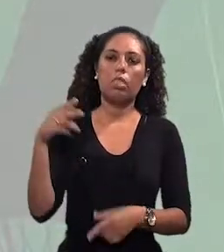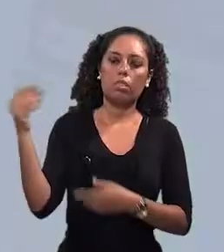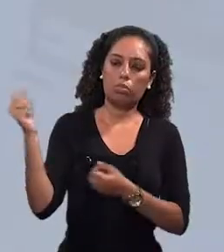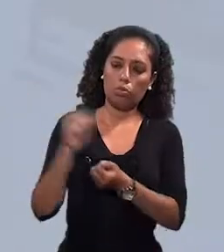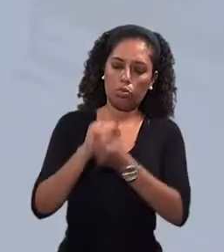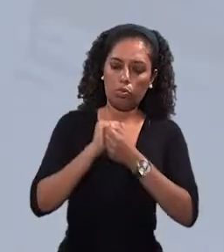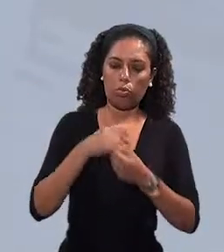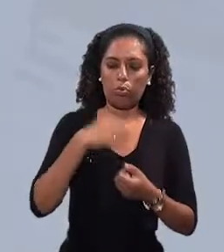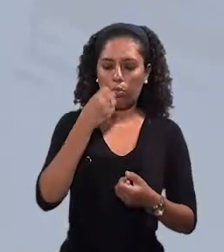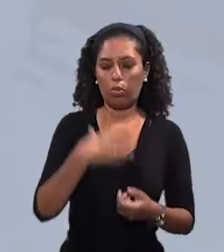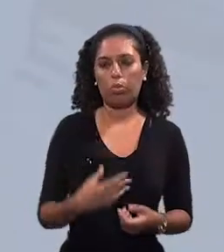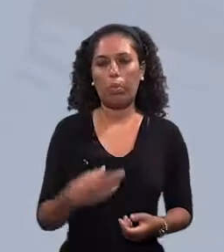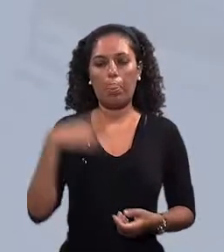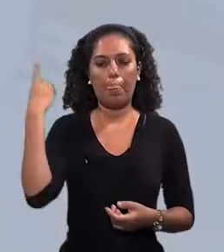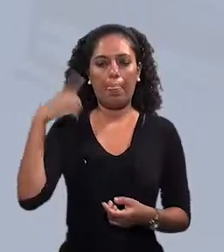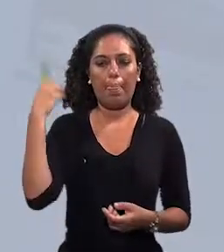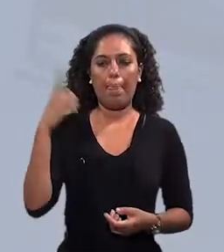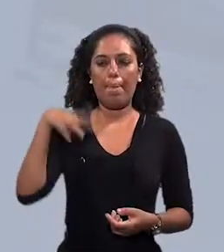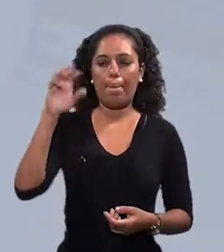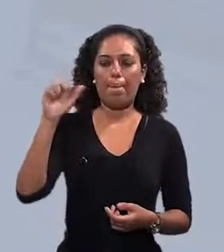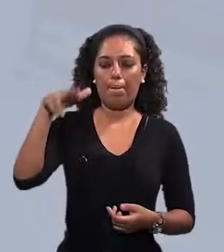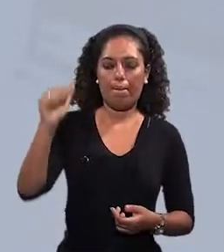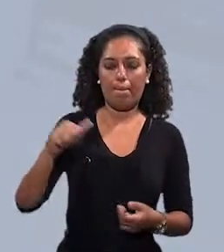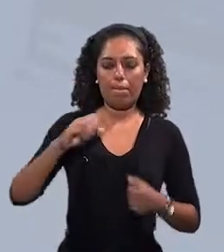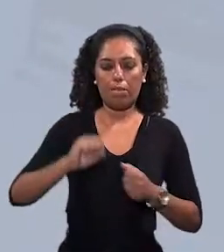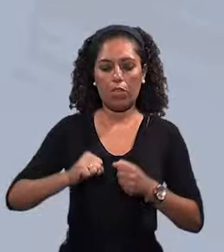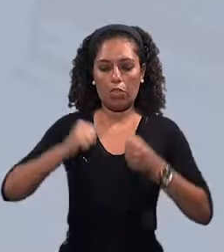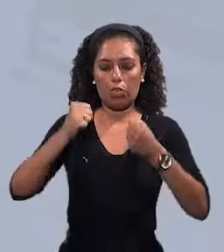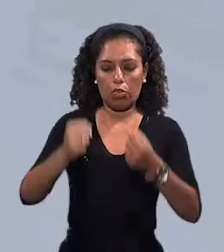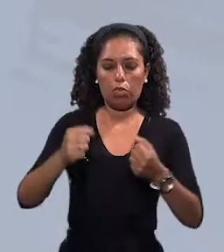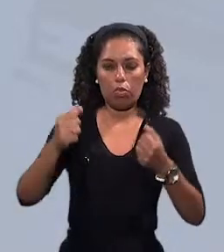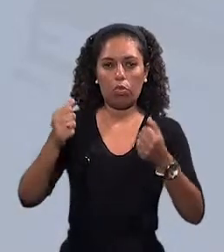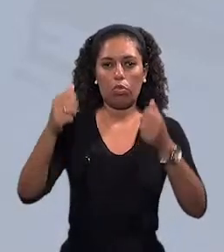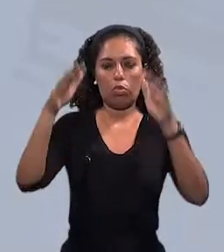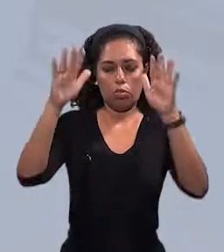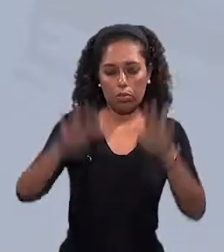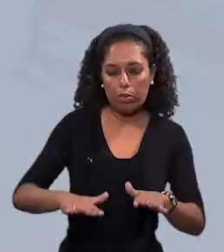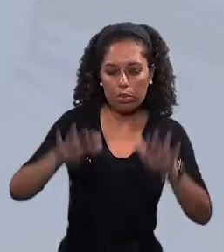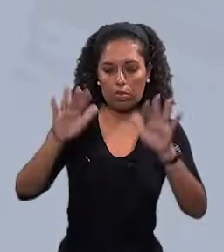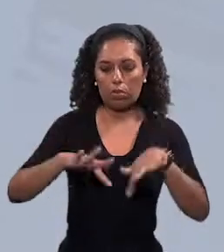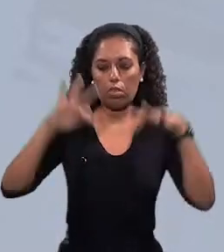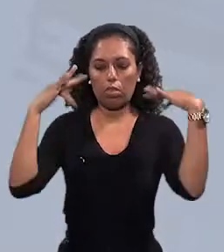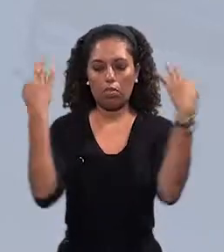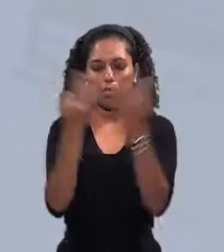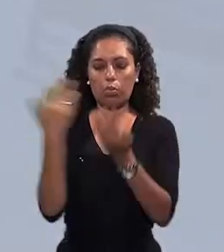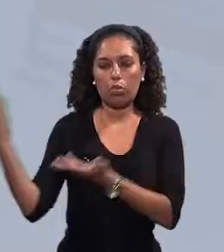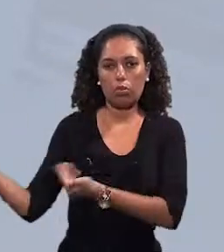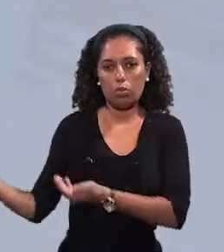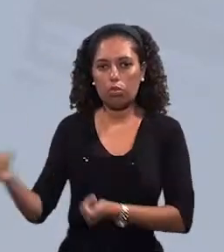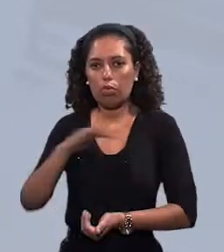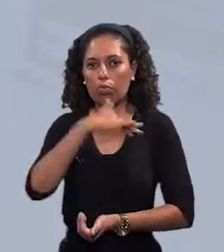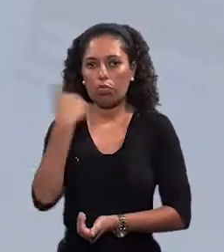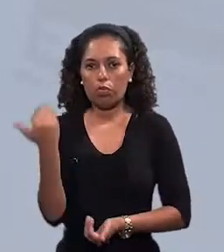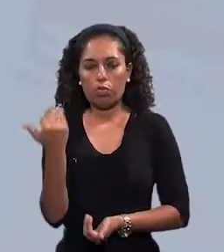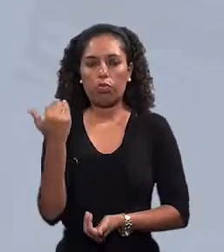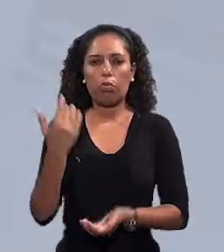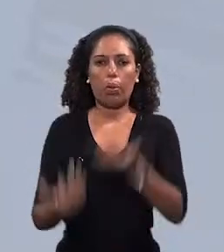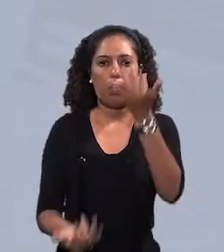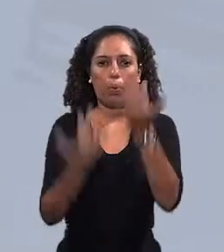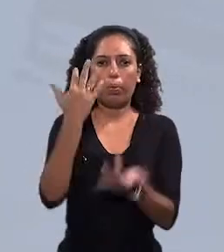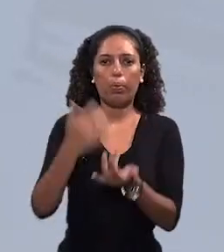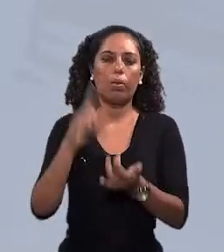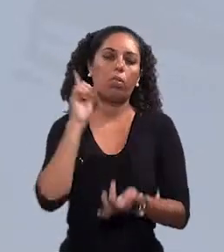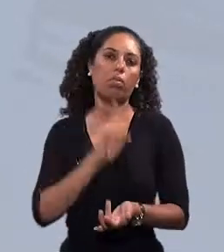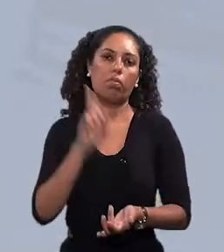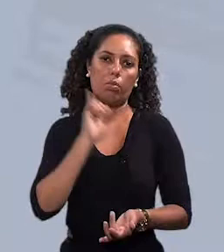novamente. Muito bem. Bem, o deputado Renan Ferreirinha teve a iniciativa de homenagear as famílias dos jovens que morreram no incêndio no Ninho do